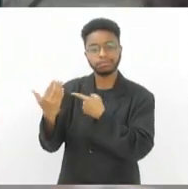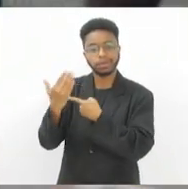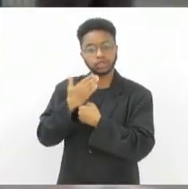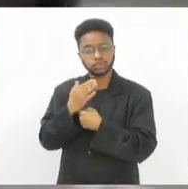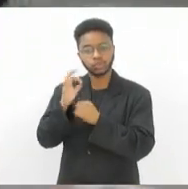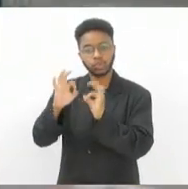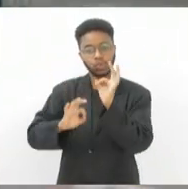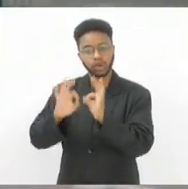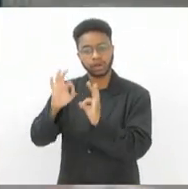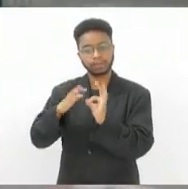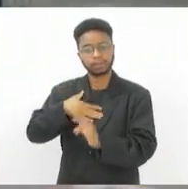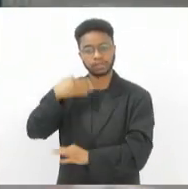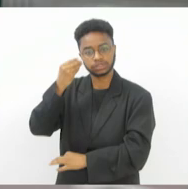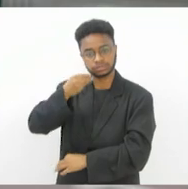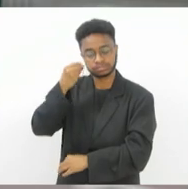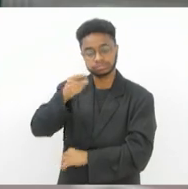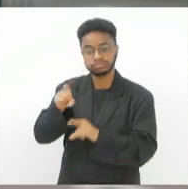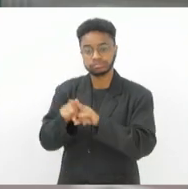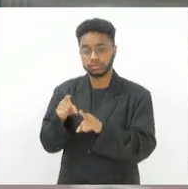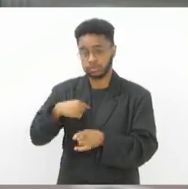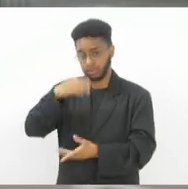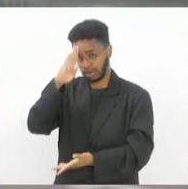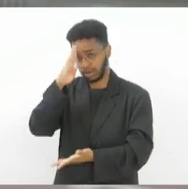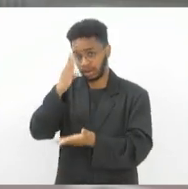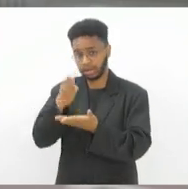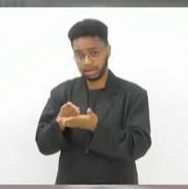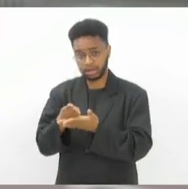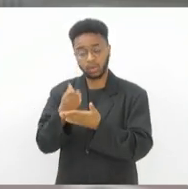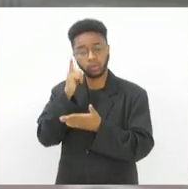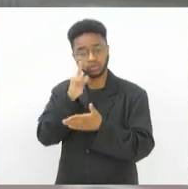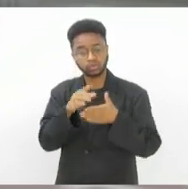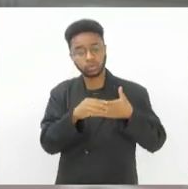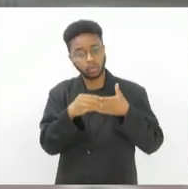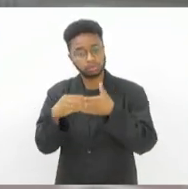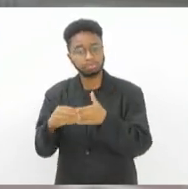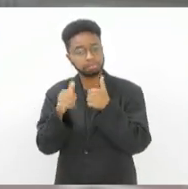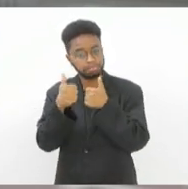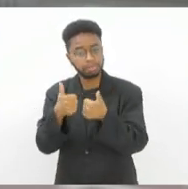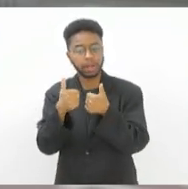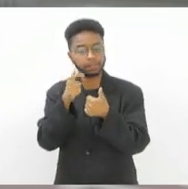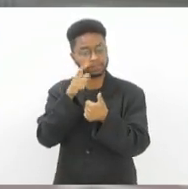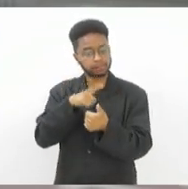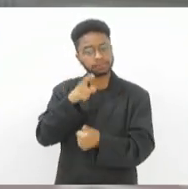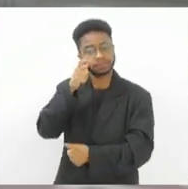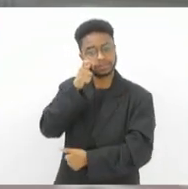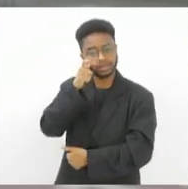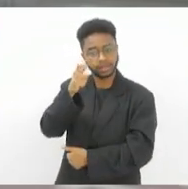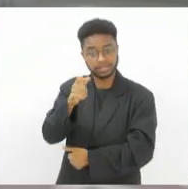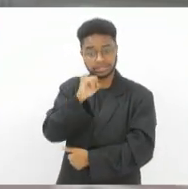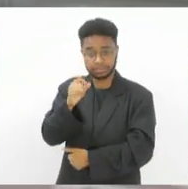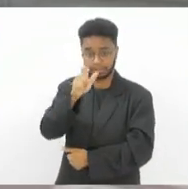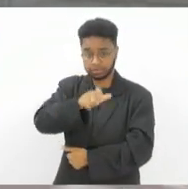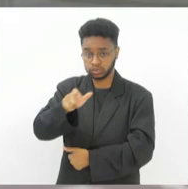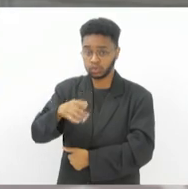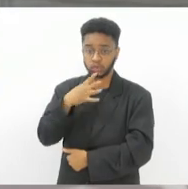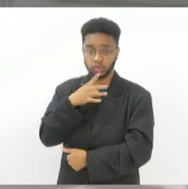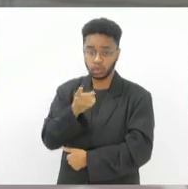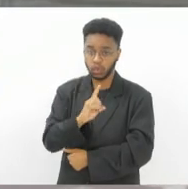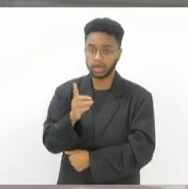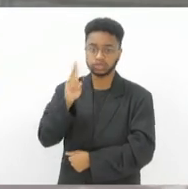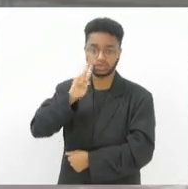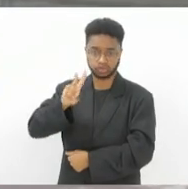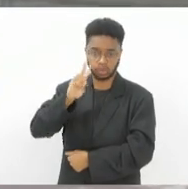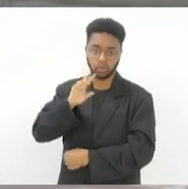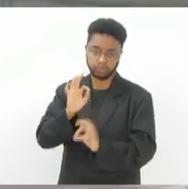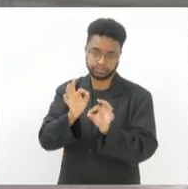nessas experiências e acho que ficou um fio condutor bastante interessante para quem não conhece a história,